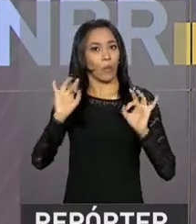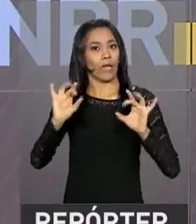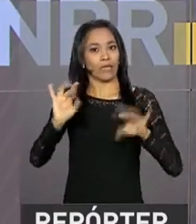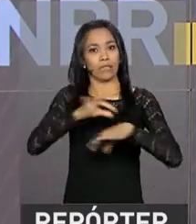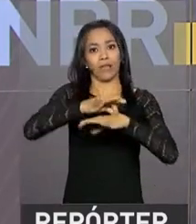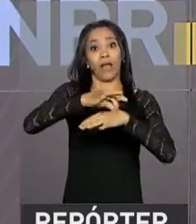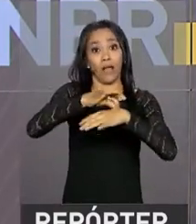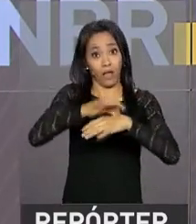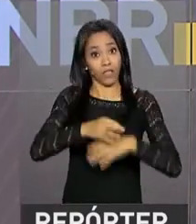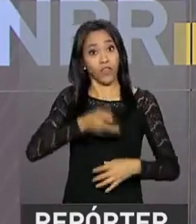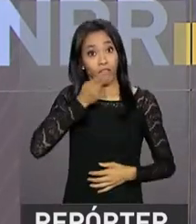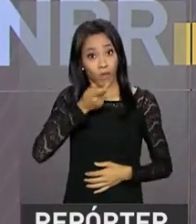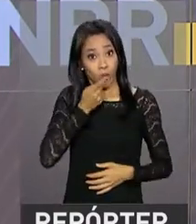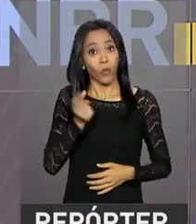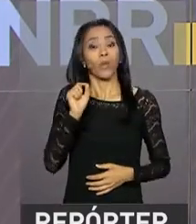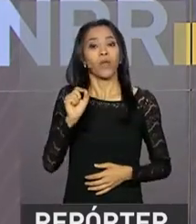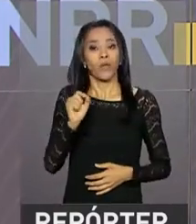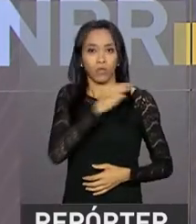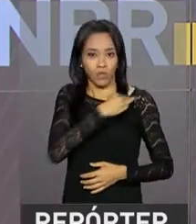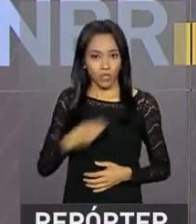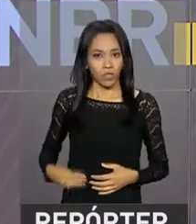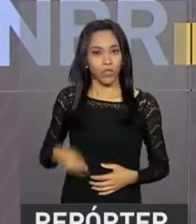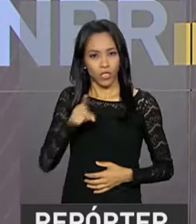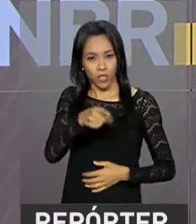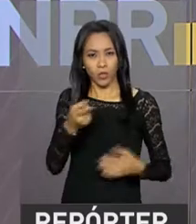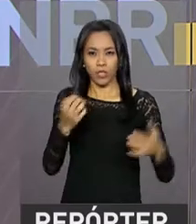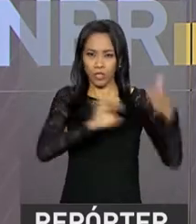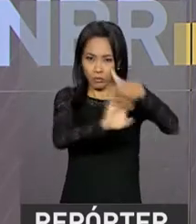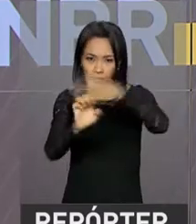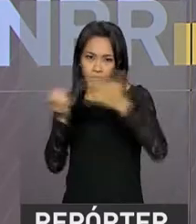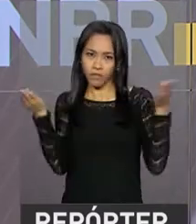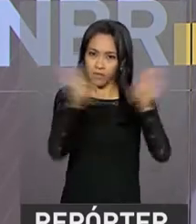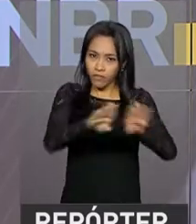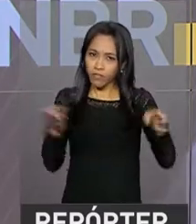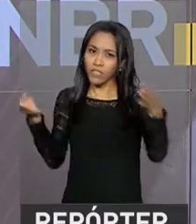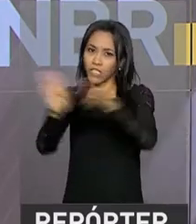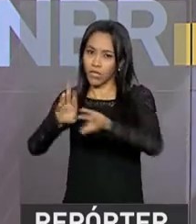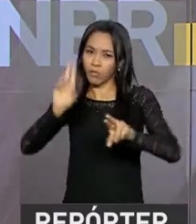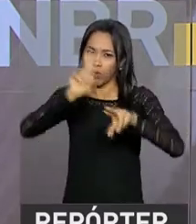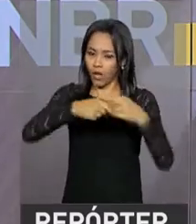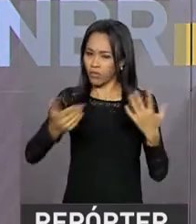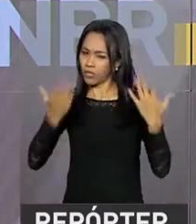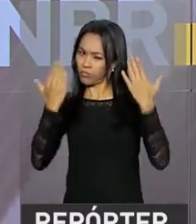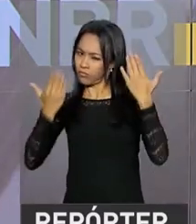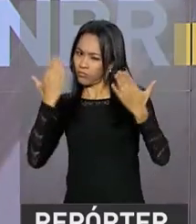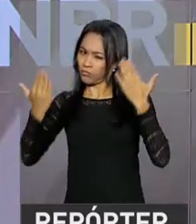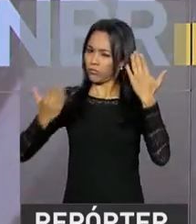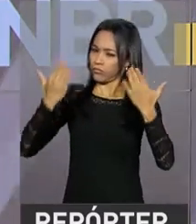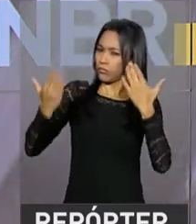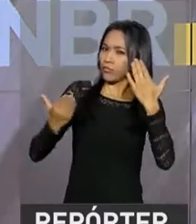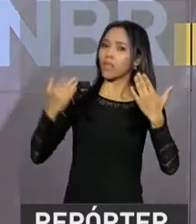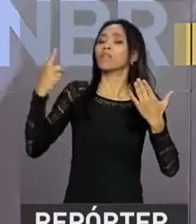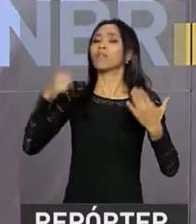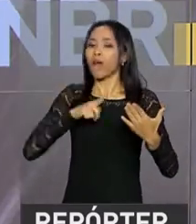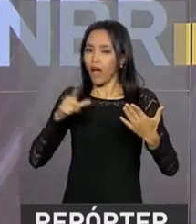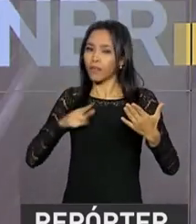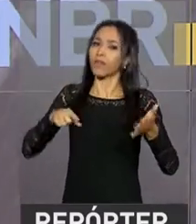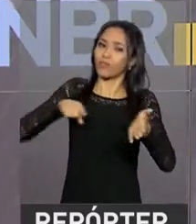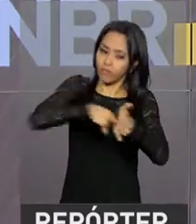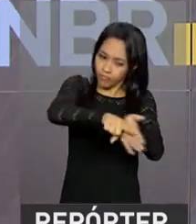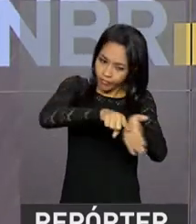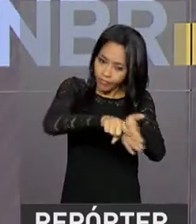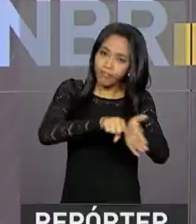lembrou que os frigoríficos impedir tados por suspeita de irregularidades estão passando por auditoria